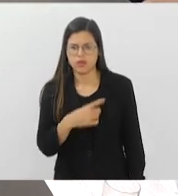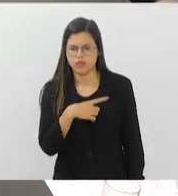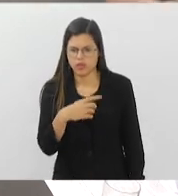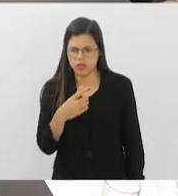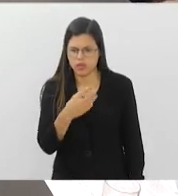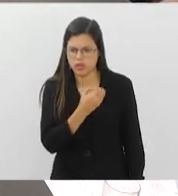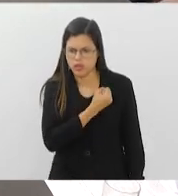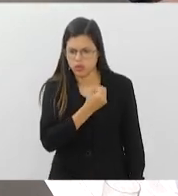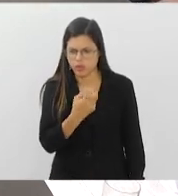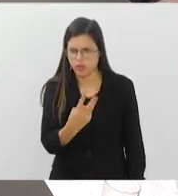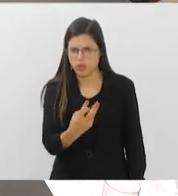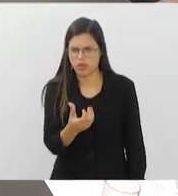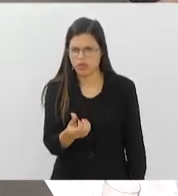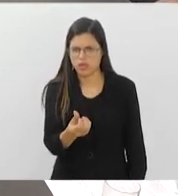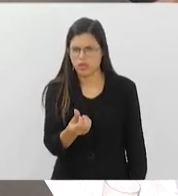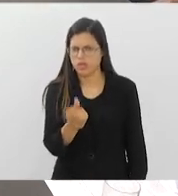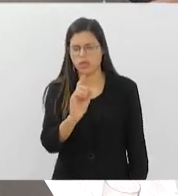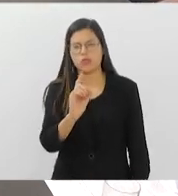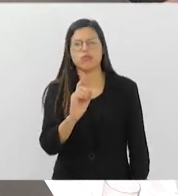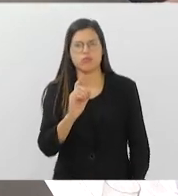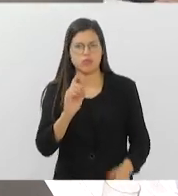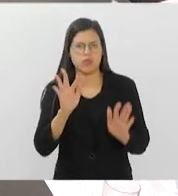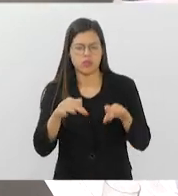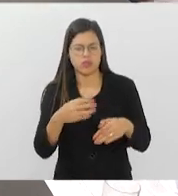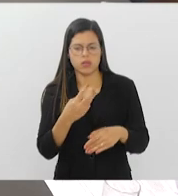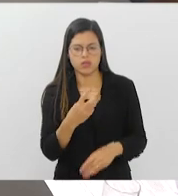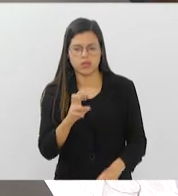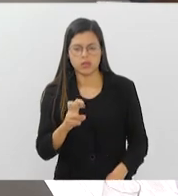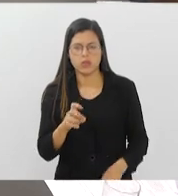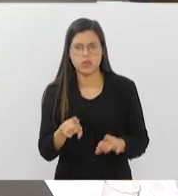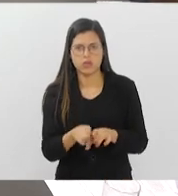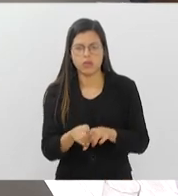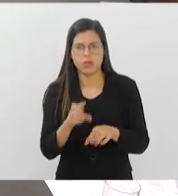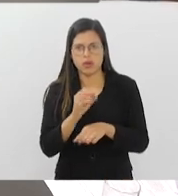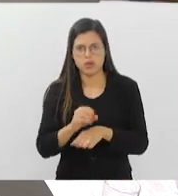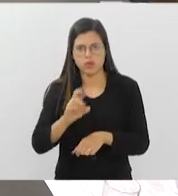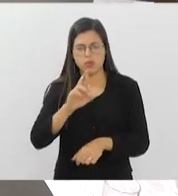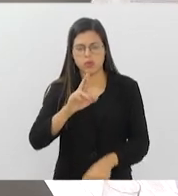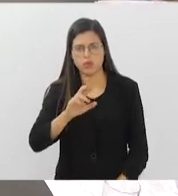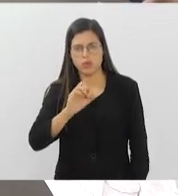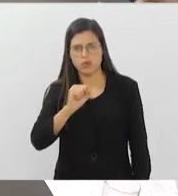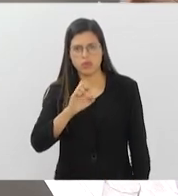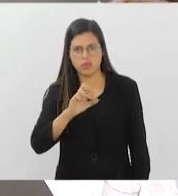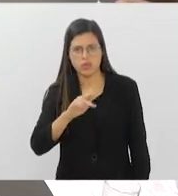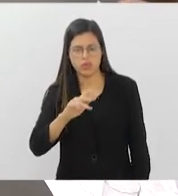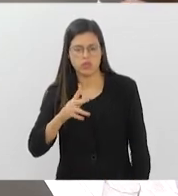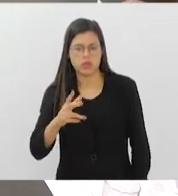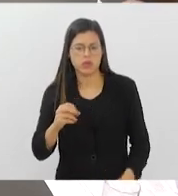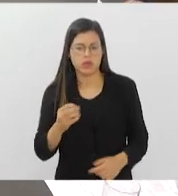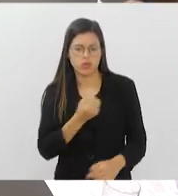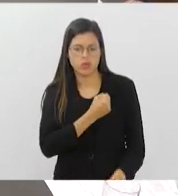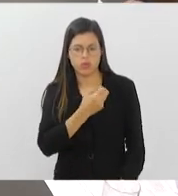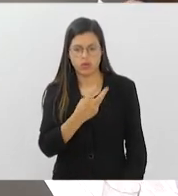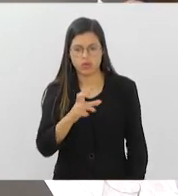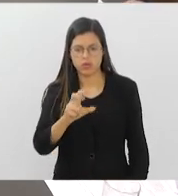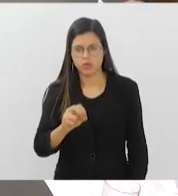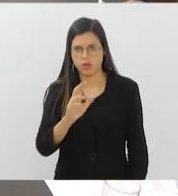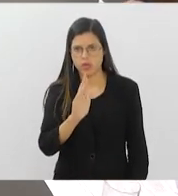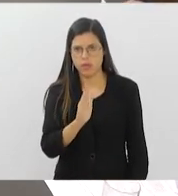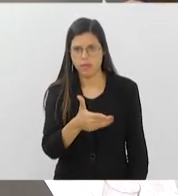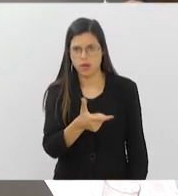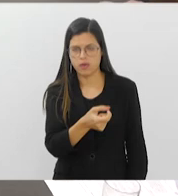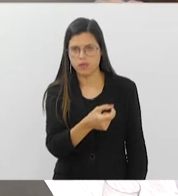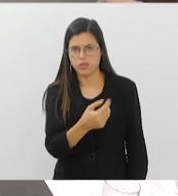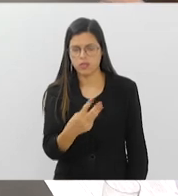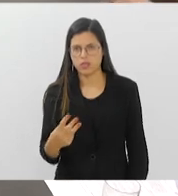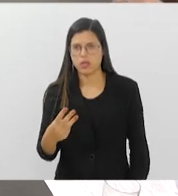35, né? Acaba no 35. Também de relatoria do deputado doutor Serginho, projeto de lei 350 de 23, de autoria do deputado Carlinhos